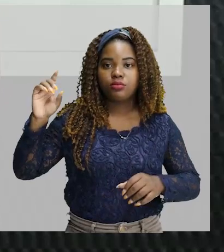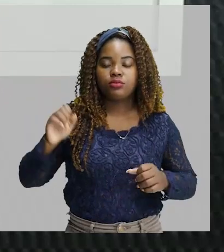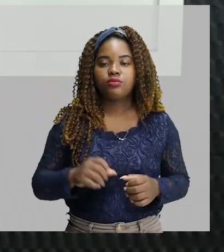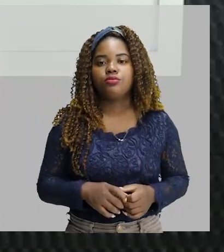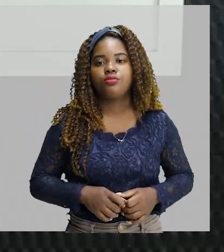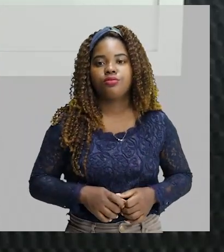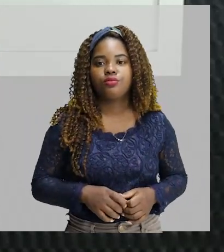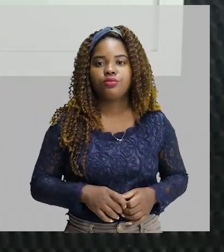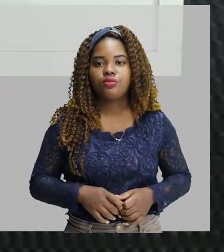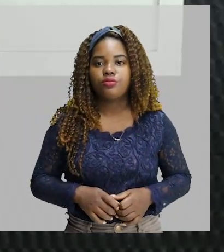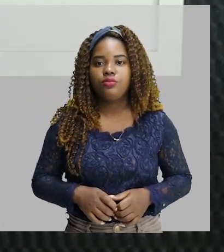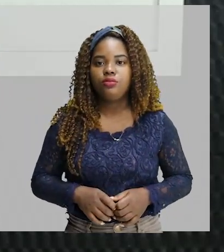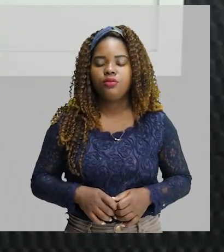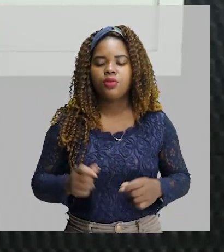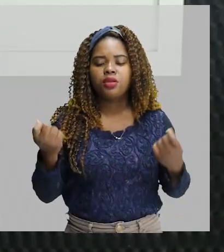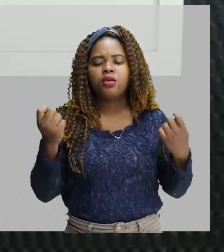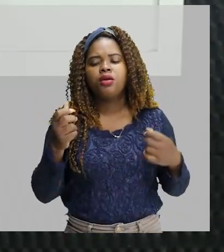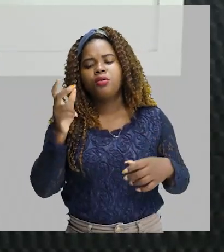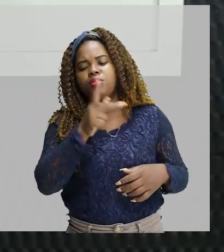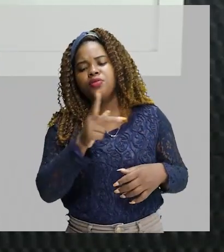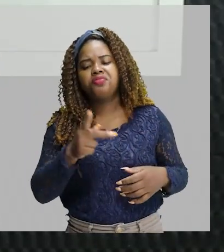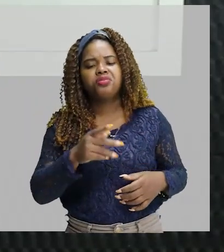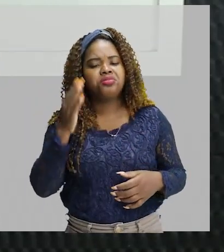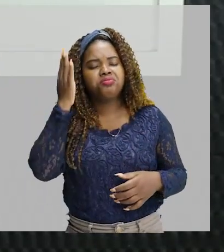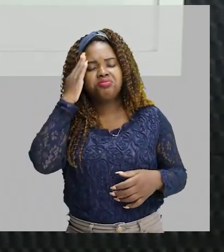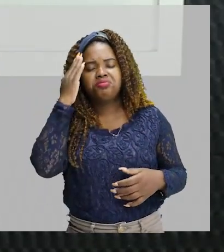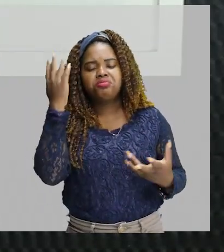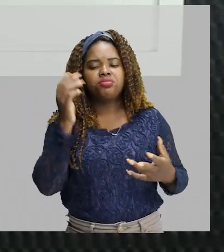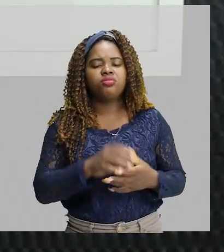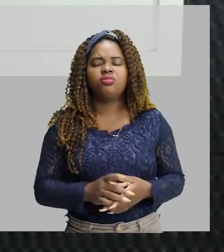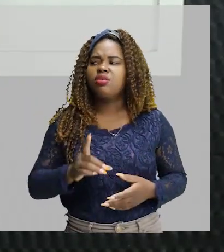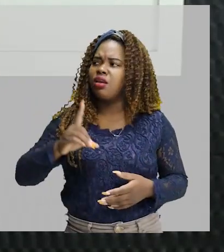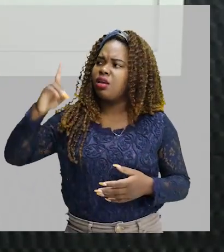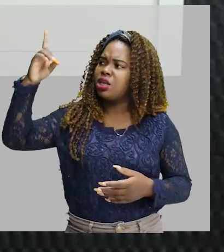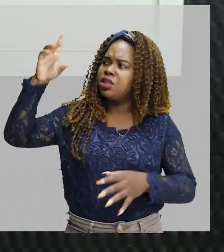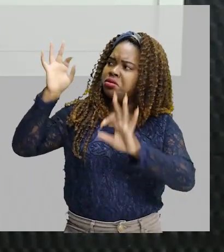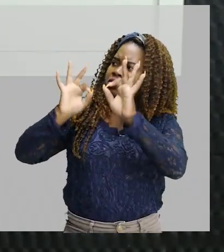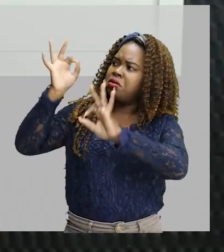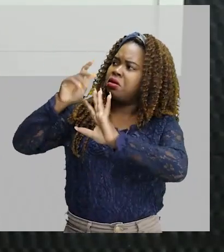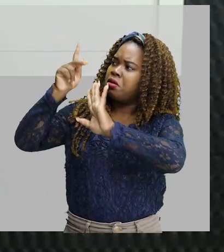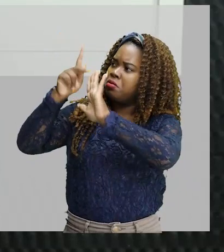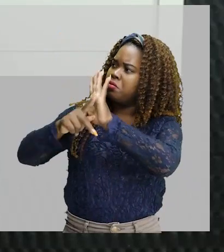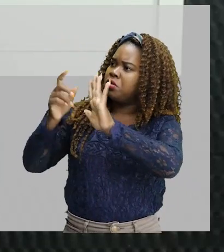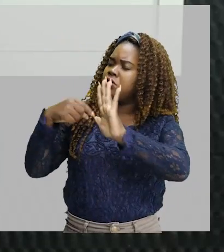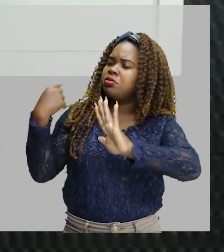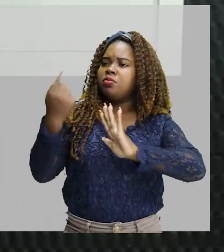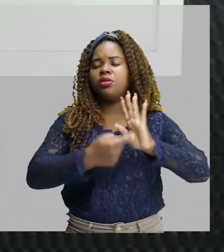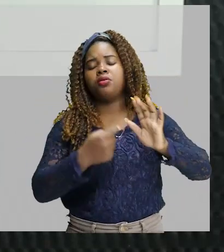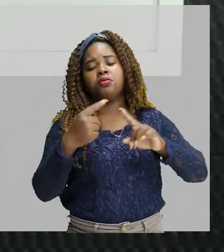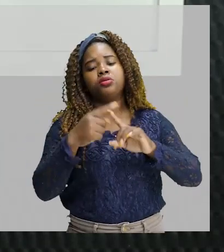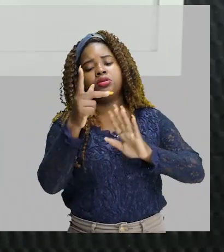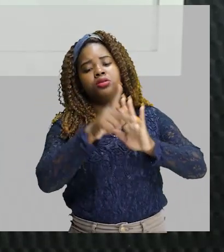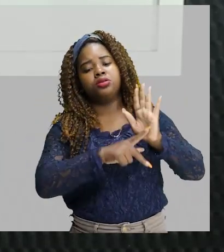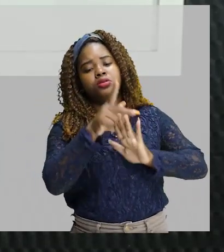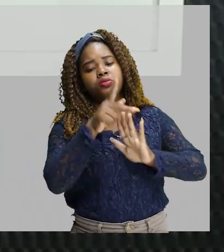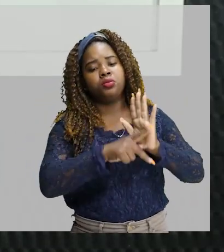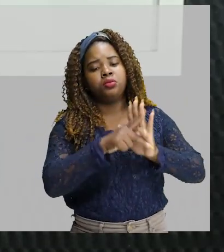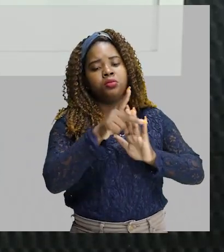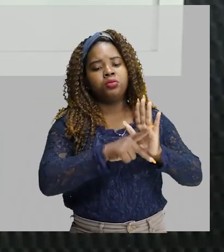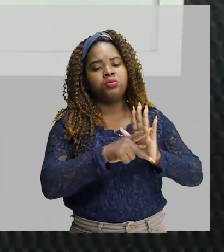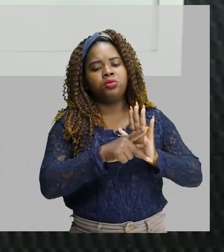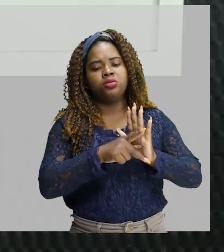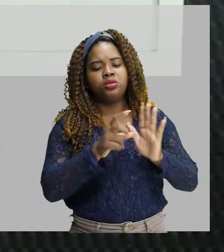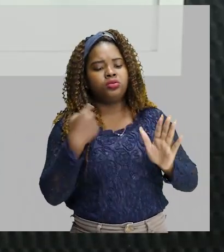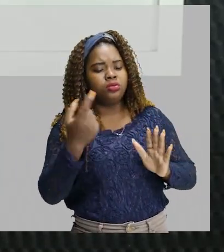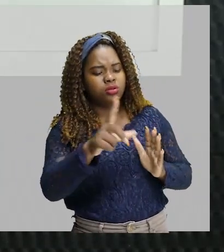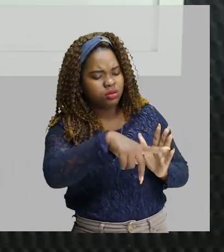escolhas. Aí você vai dizer assim, professor, não entendi. Quer dizer que Deus tem um projeto para a gente, esse projeto nós devemos, na verdade, escolher